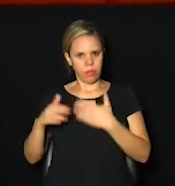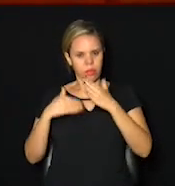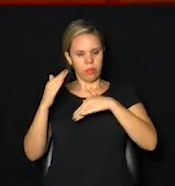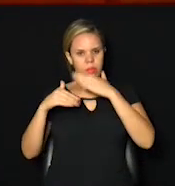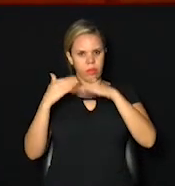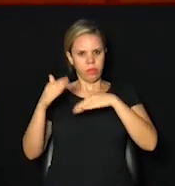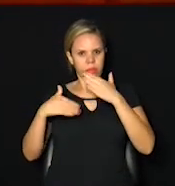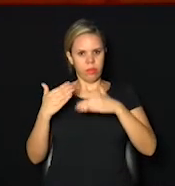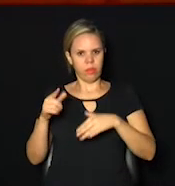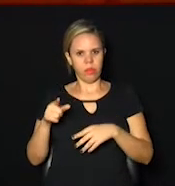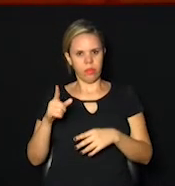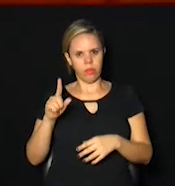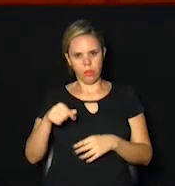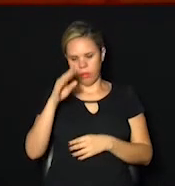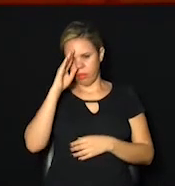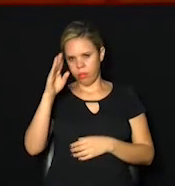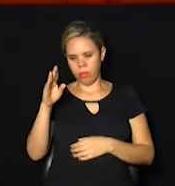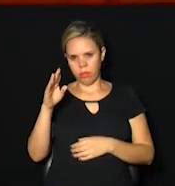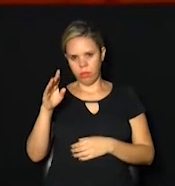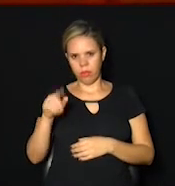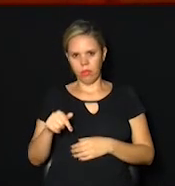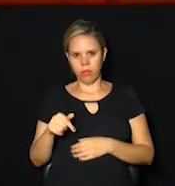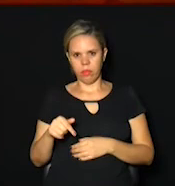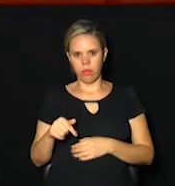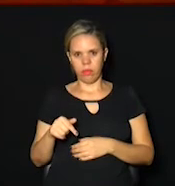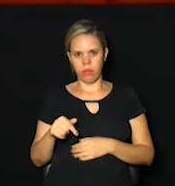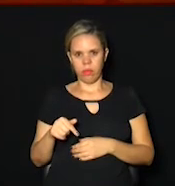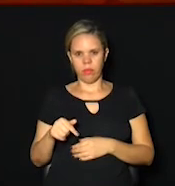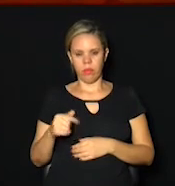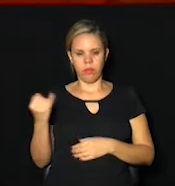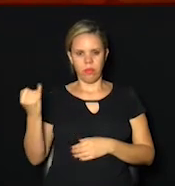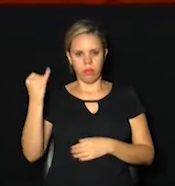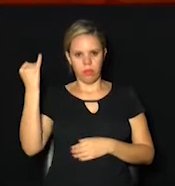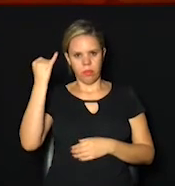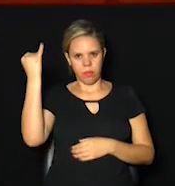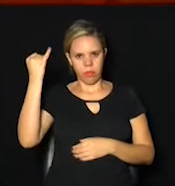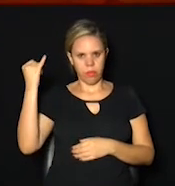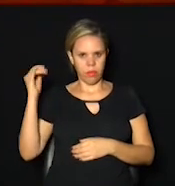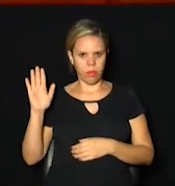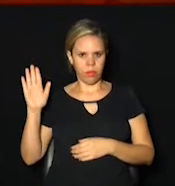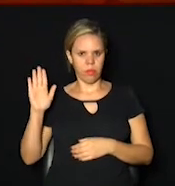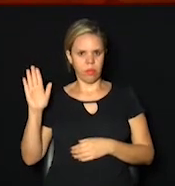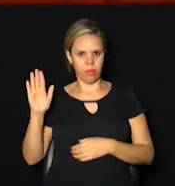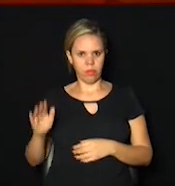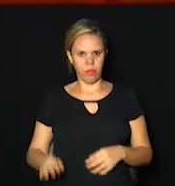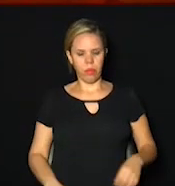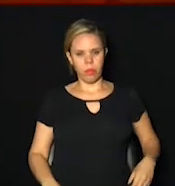desenvolvimento daquilo que é fundamental, que é a relevância eleitoral, ok?